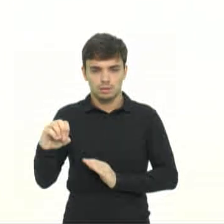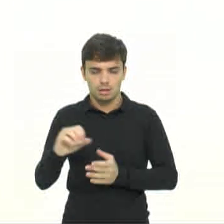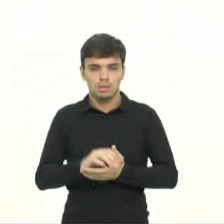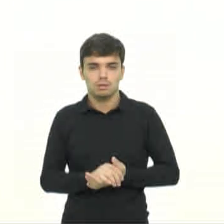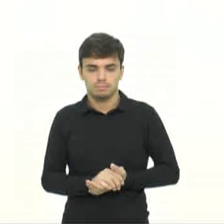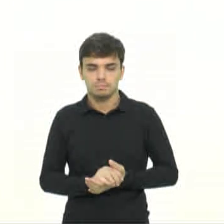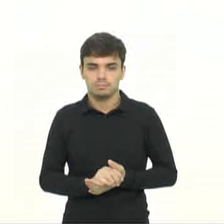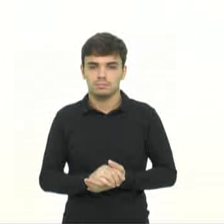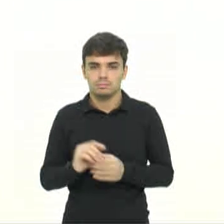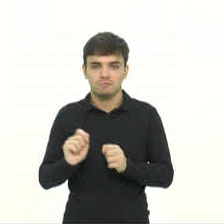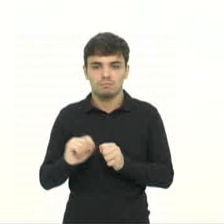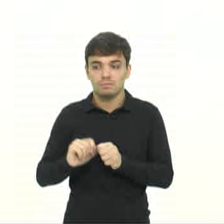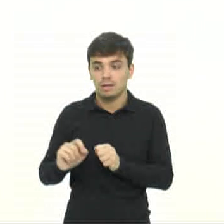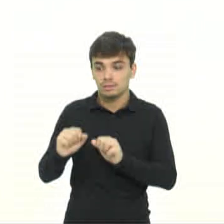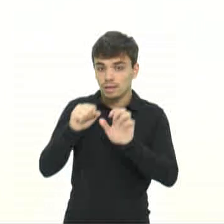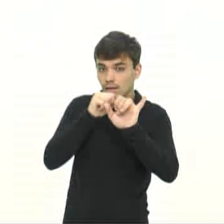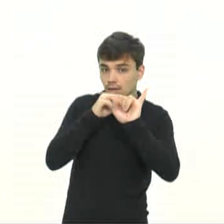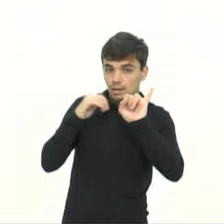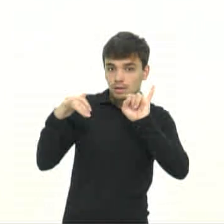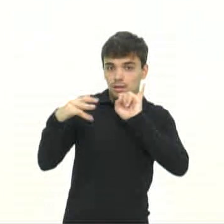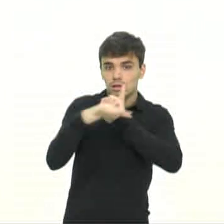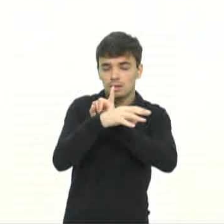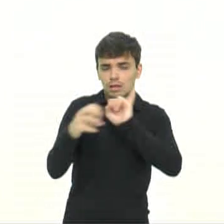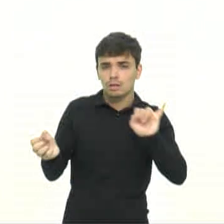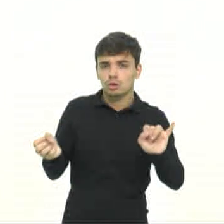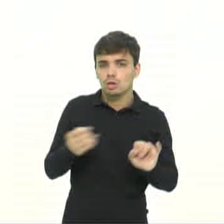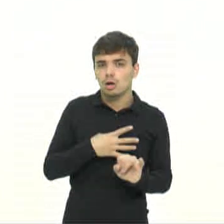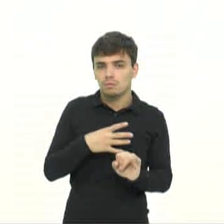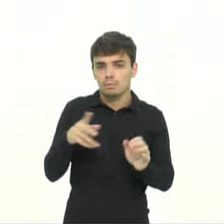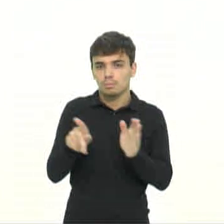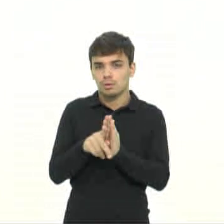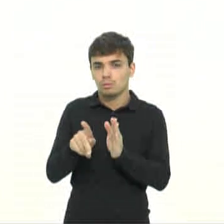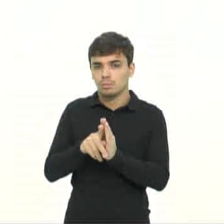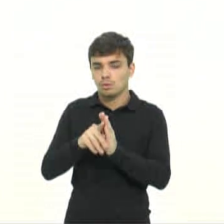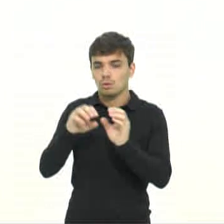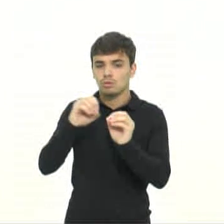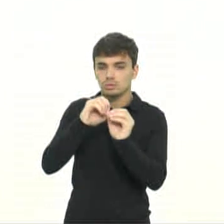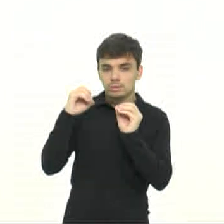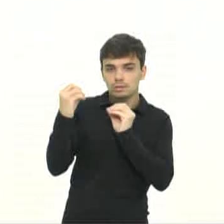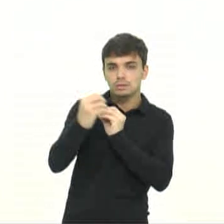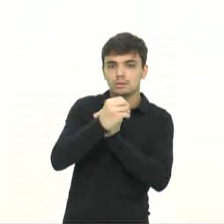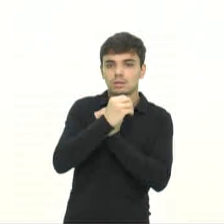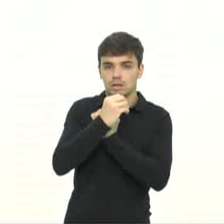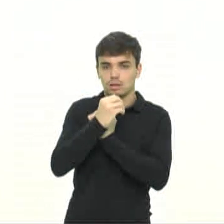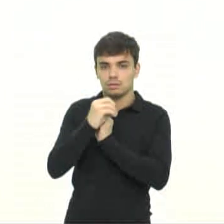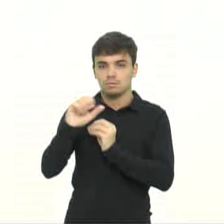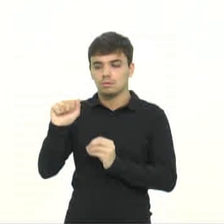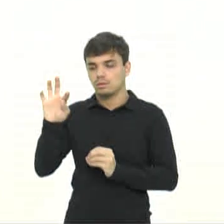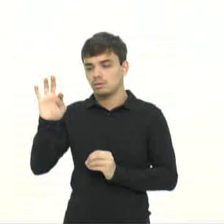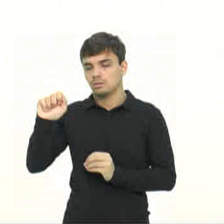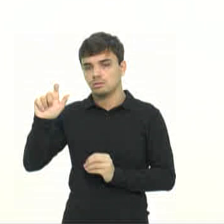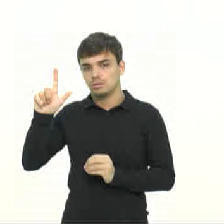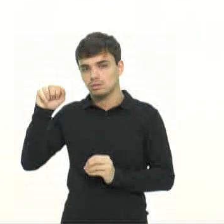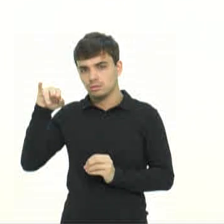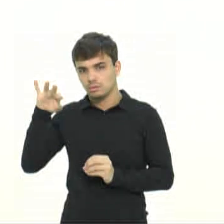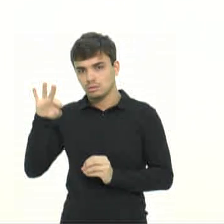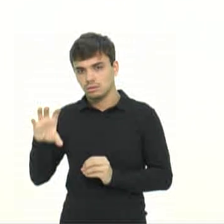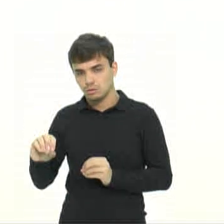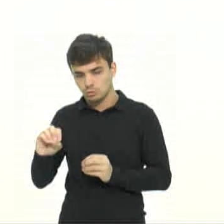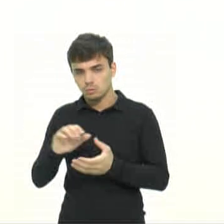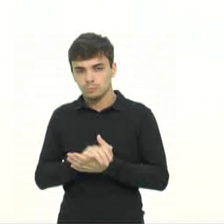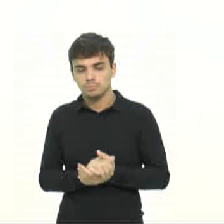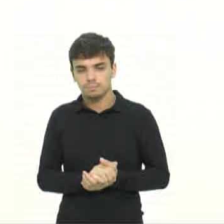dela, seguramente, a ilha mais nova do Oceano Atlântico. As primeiras espécies que aí se fixaram foram os musgos